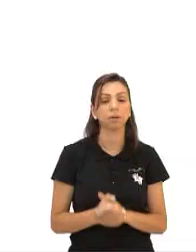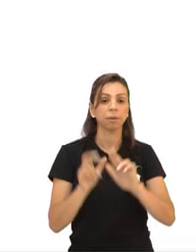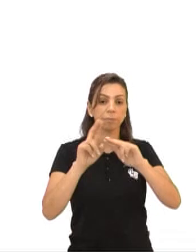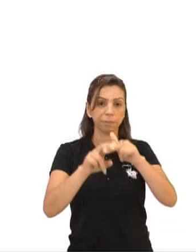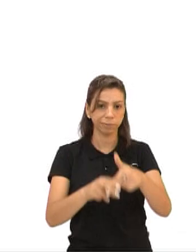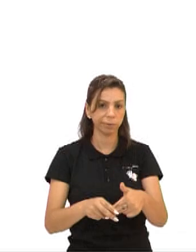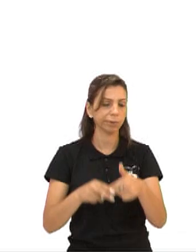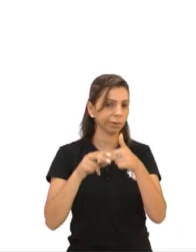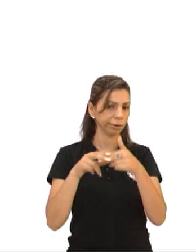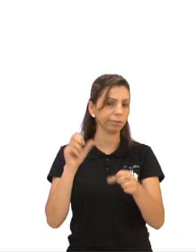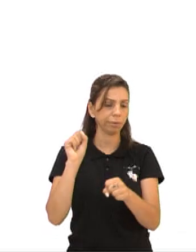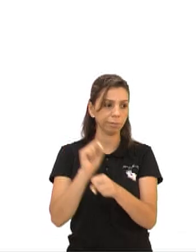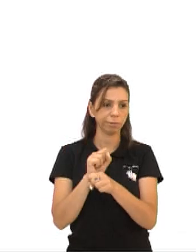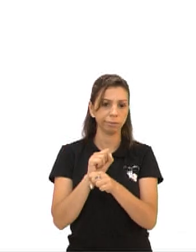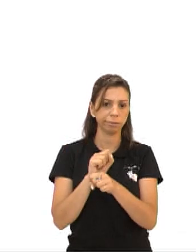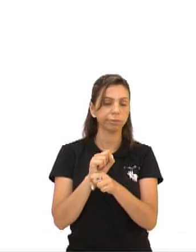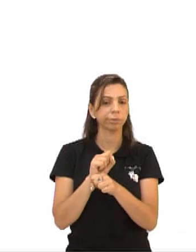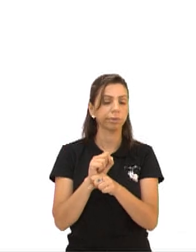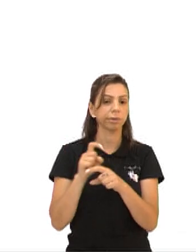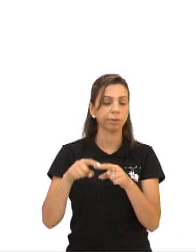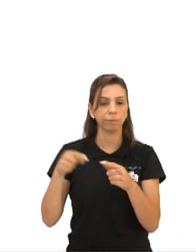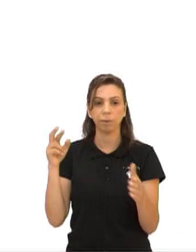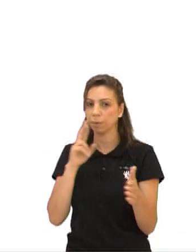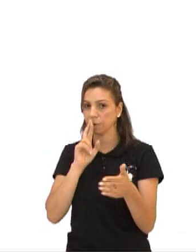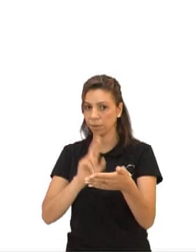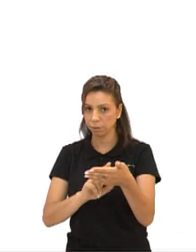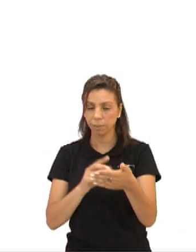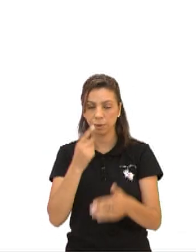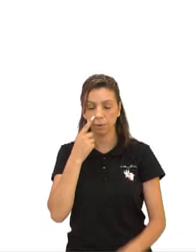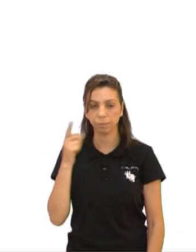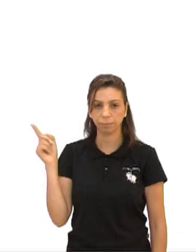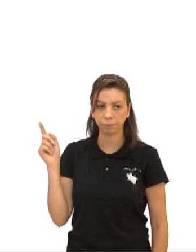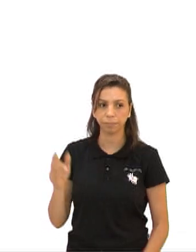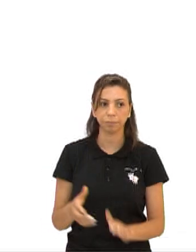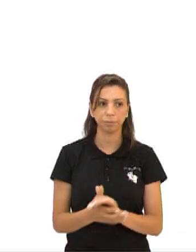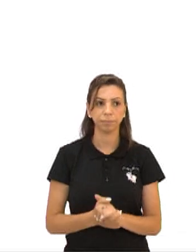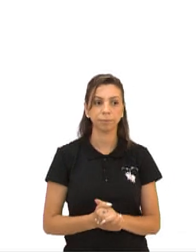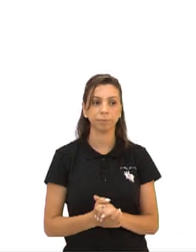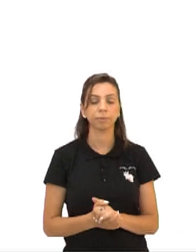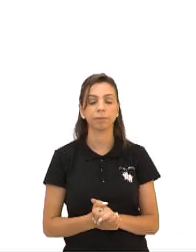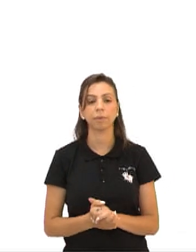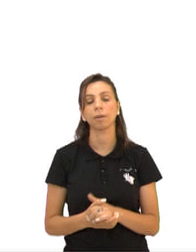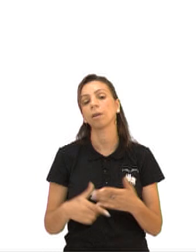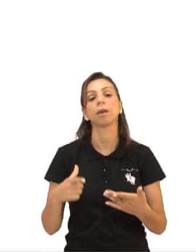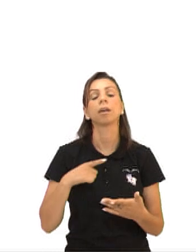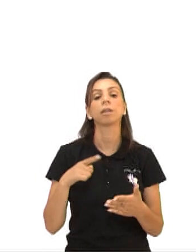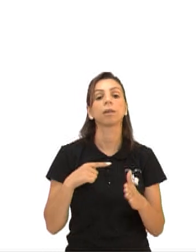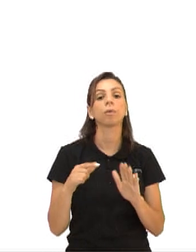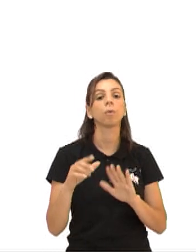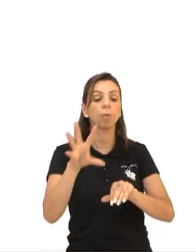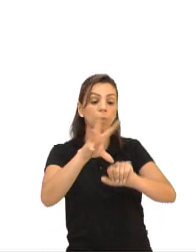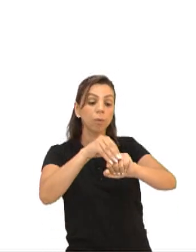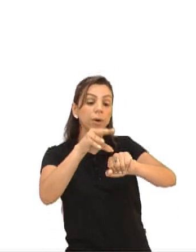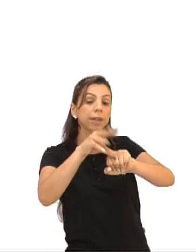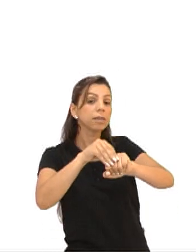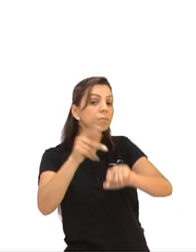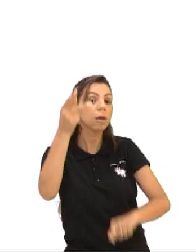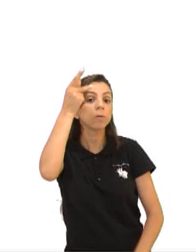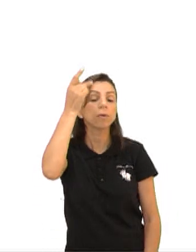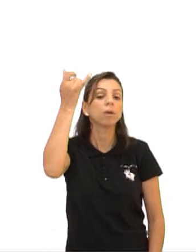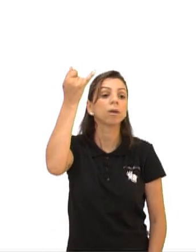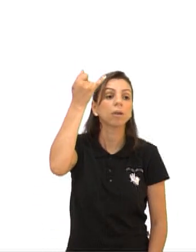isso, nós vamos parar mais uma vez aqui e vamos responder essa questão. As faculdades do conhecimento em Kant são, letra